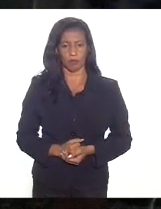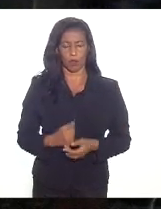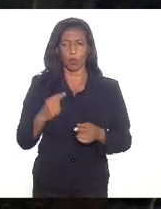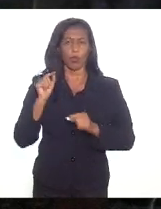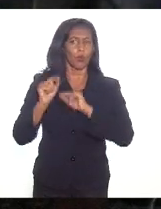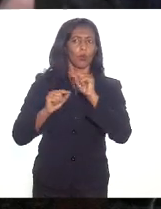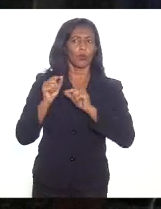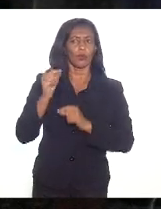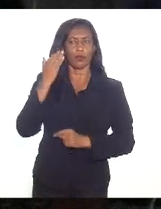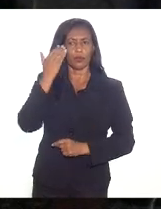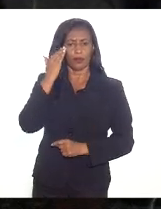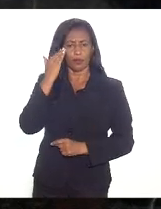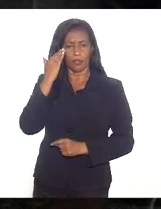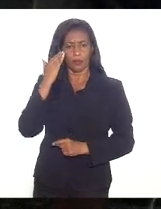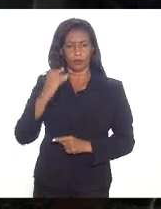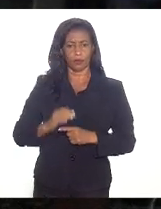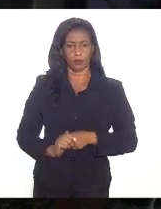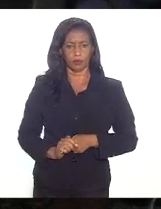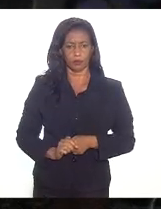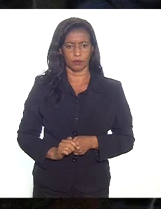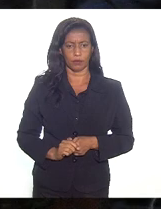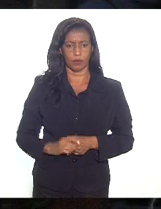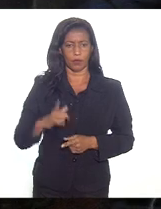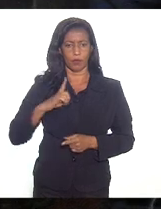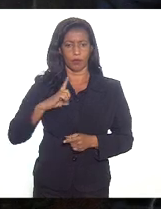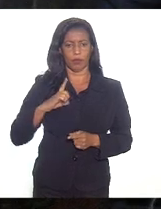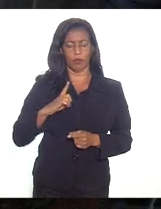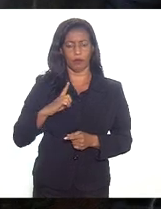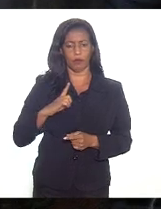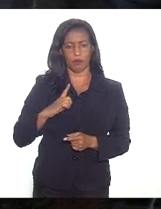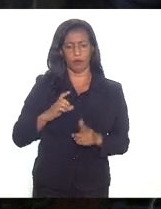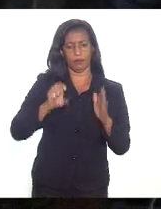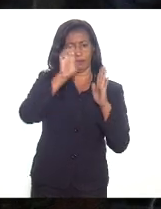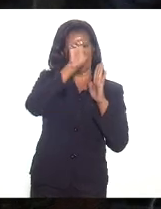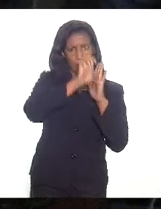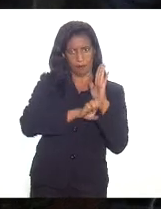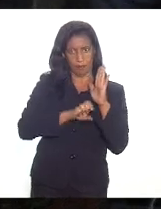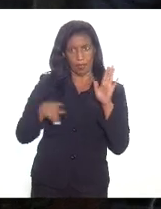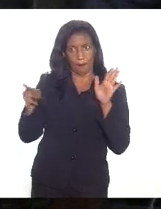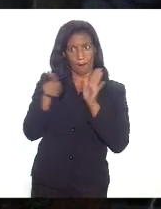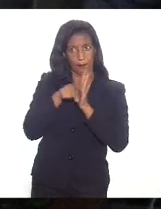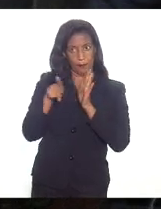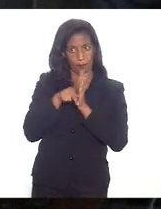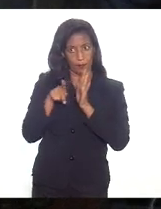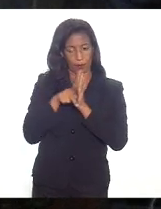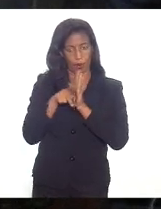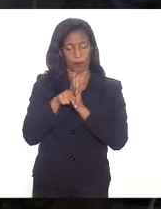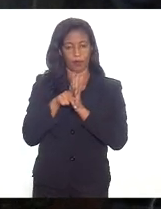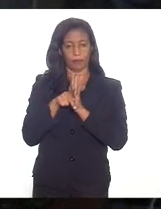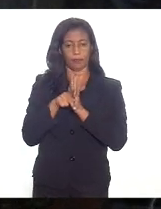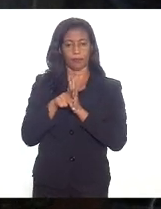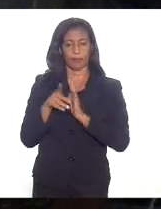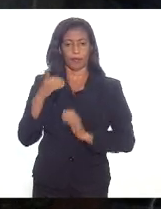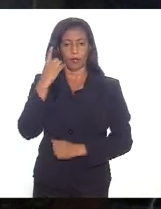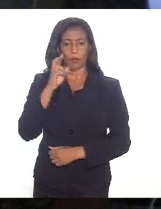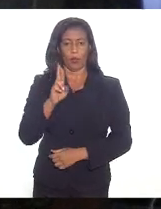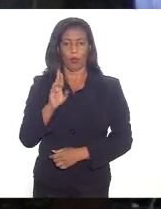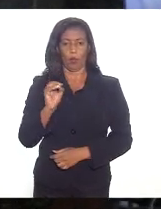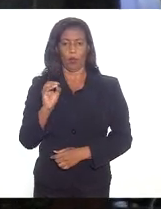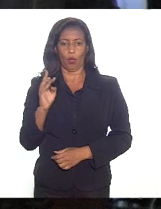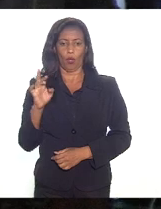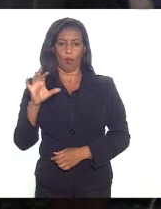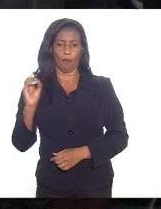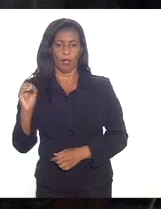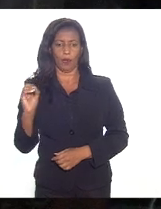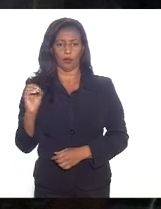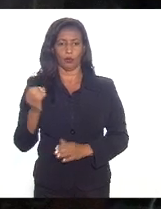CCJ? Porque tem uma emenda, ou tinha uma emenda agora, deputado Valdeque, deputado Luiz, que suprimia